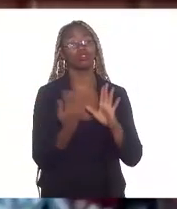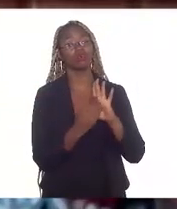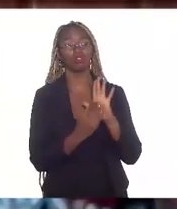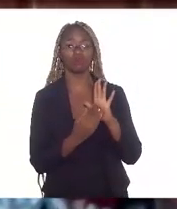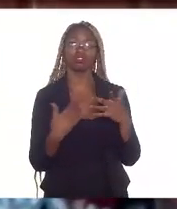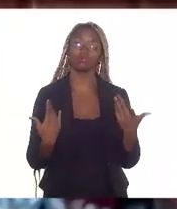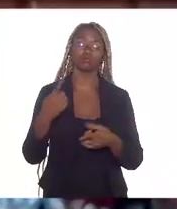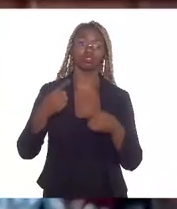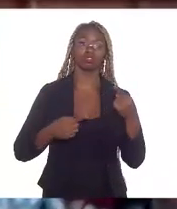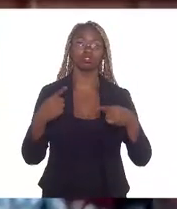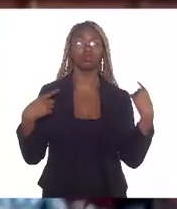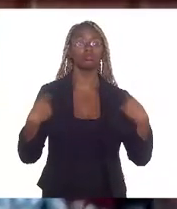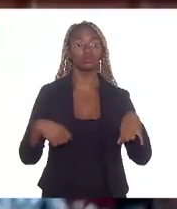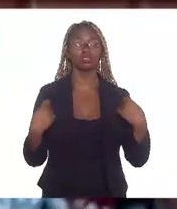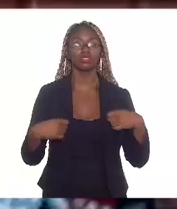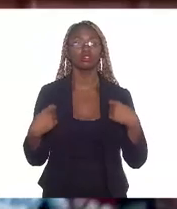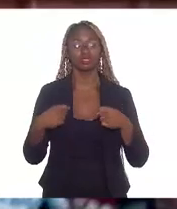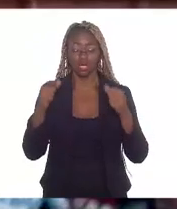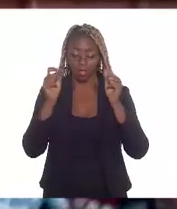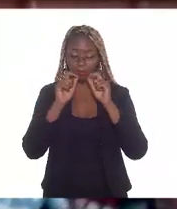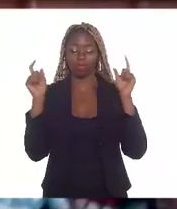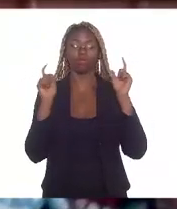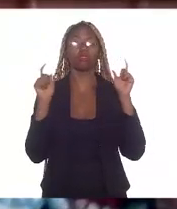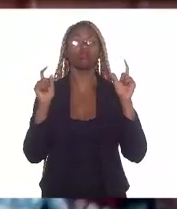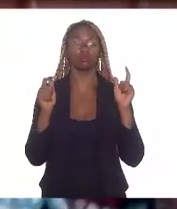discussão, Max, precisa estar no radar. Né?